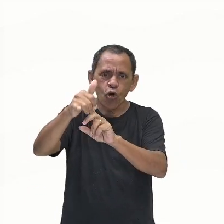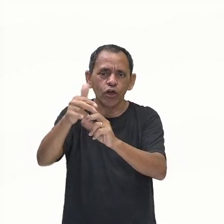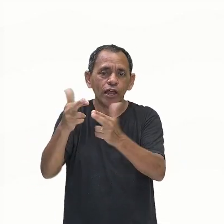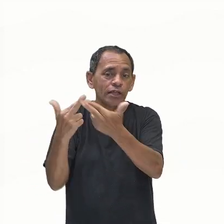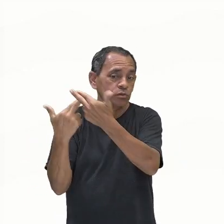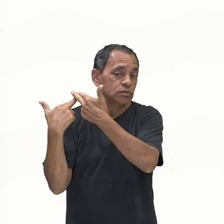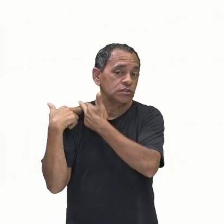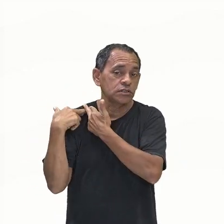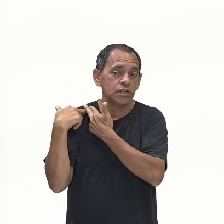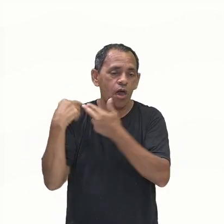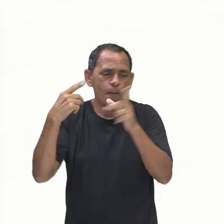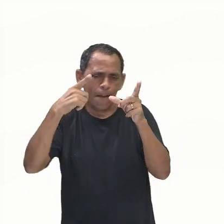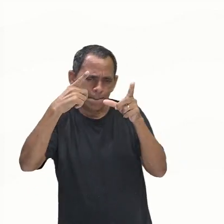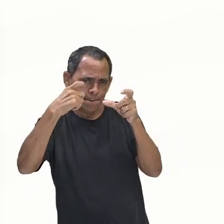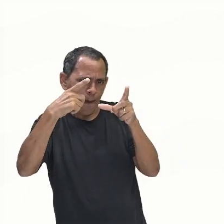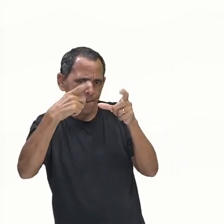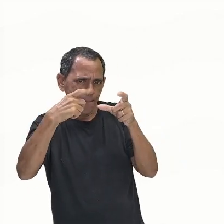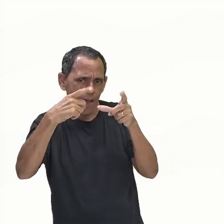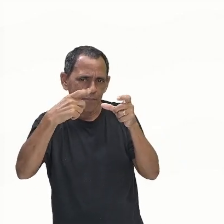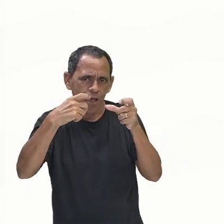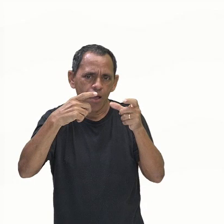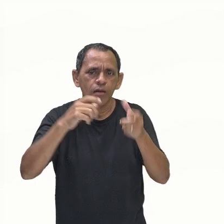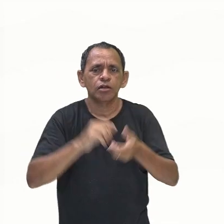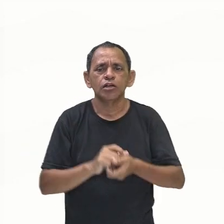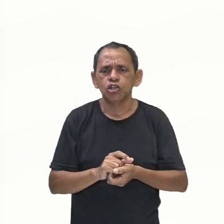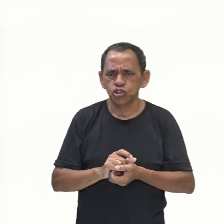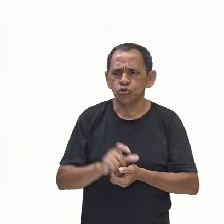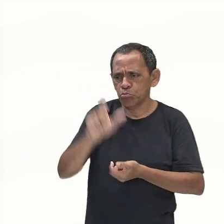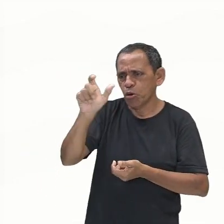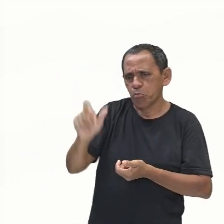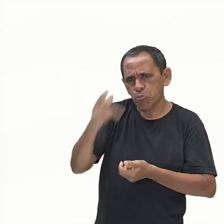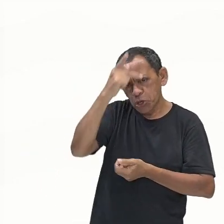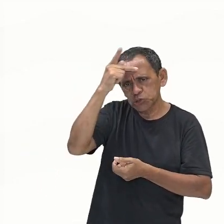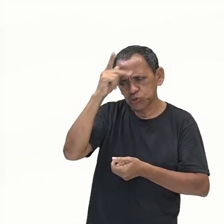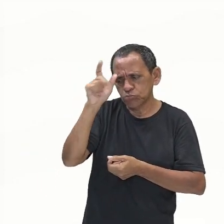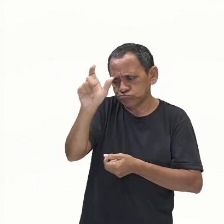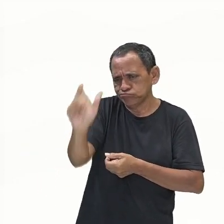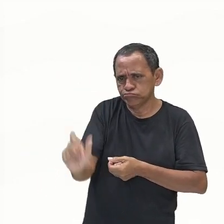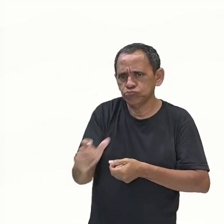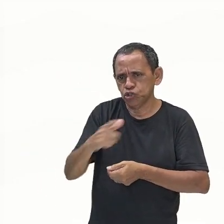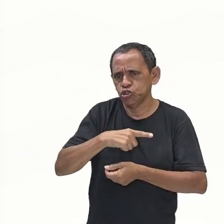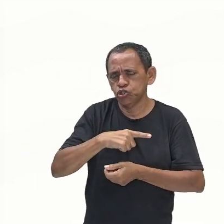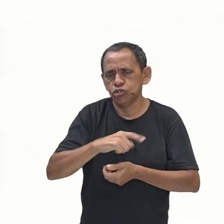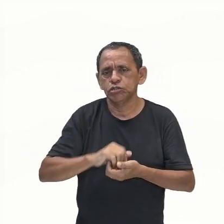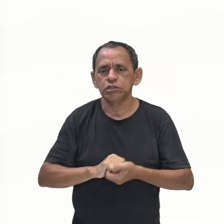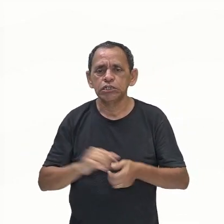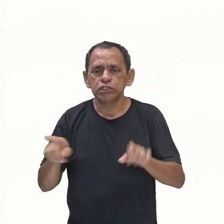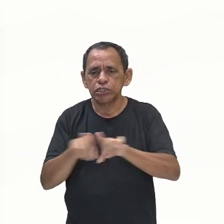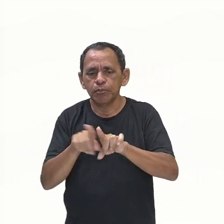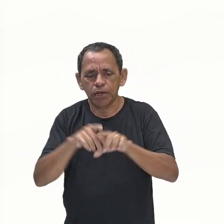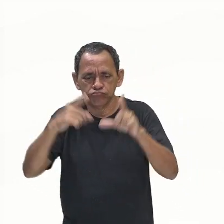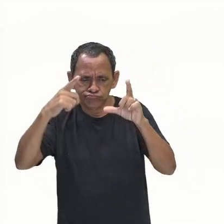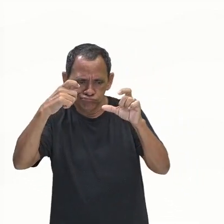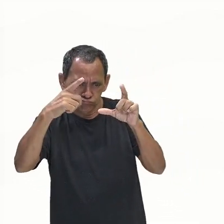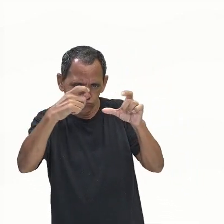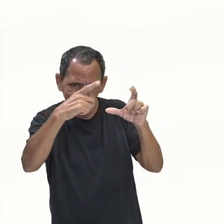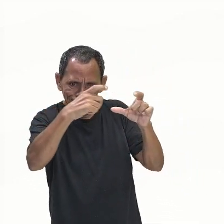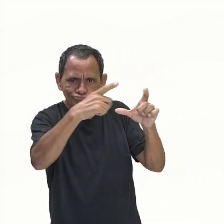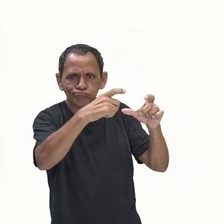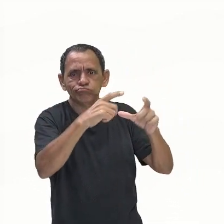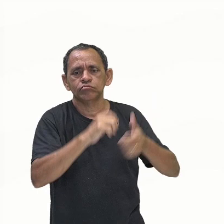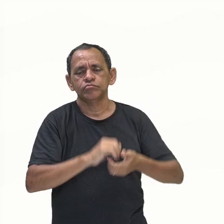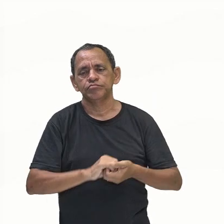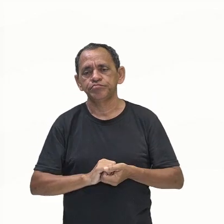eles passavam muito mais rápido que um balão passava e eles atingiam distâncias muito maiores aí que os pombos,